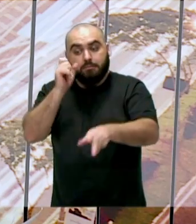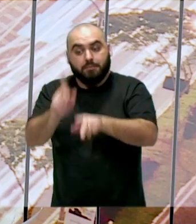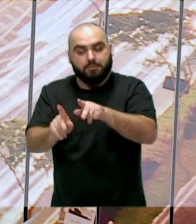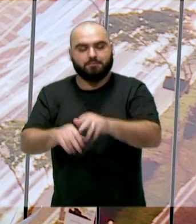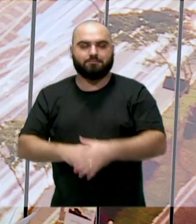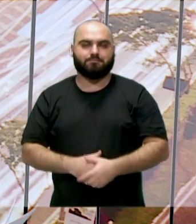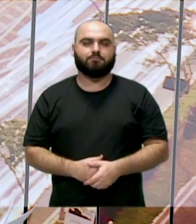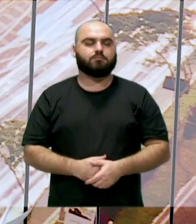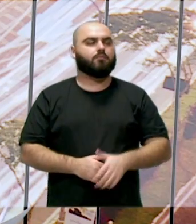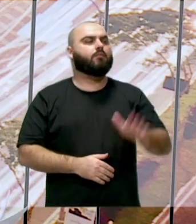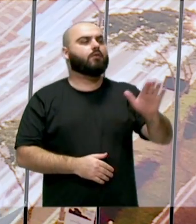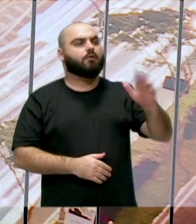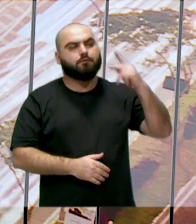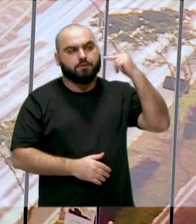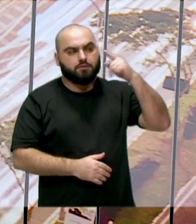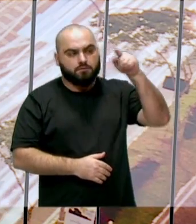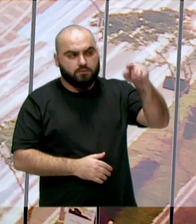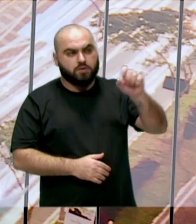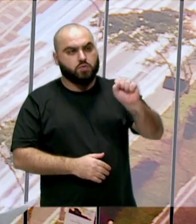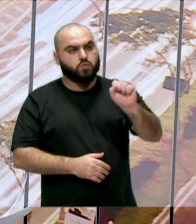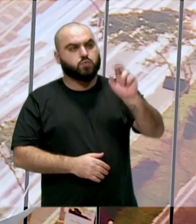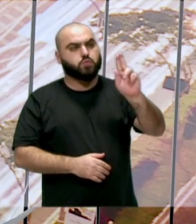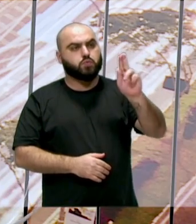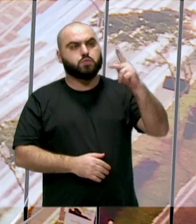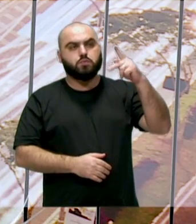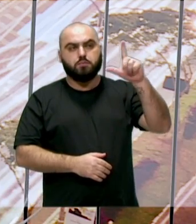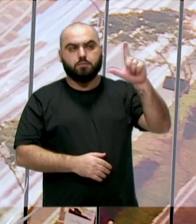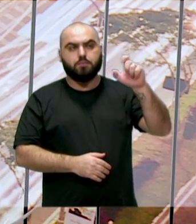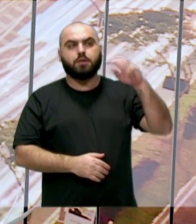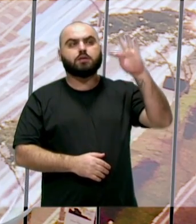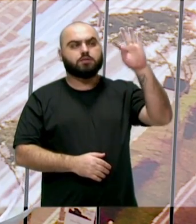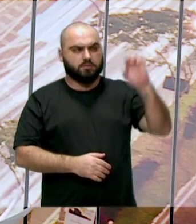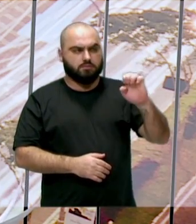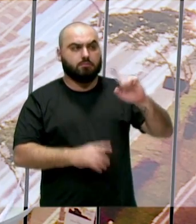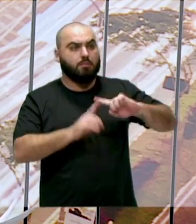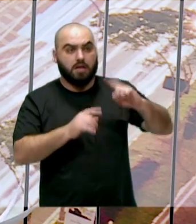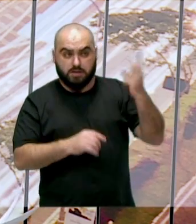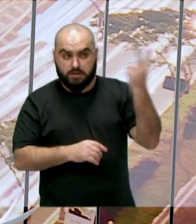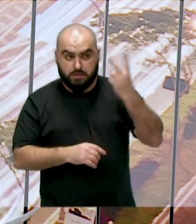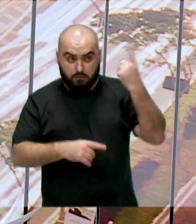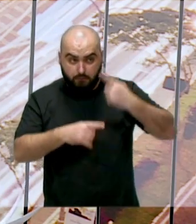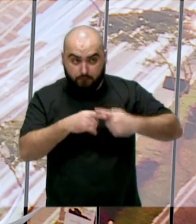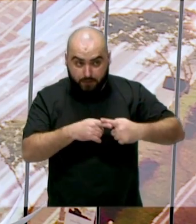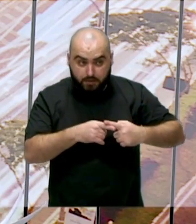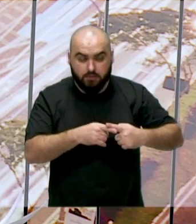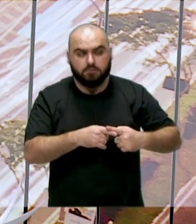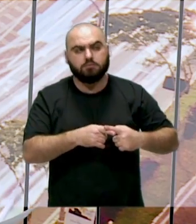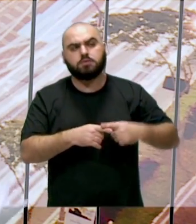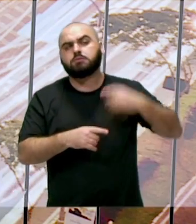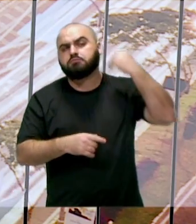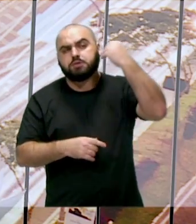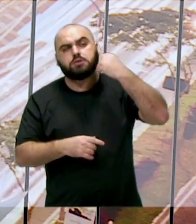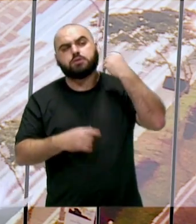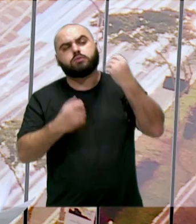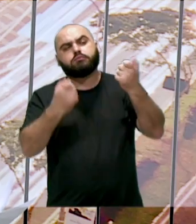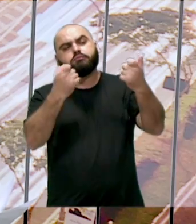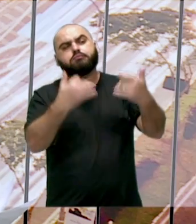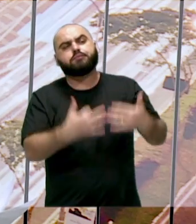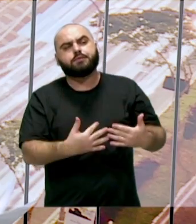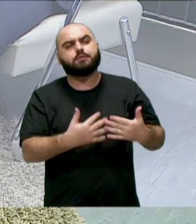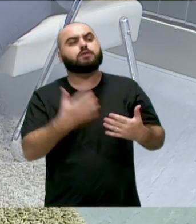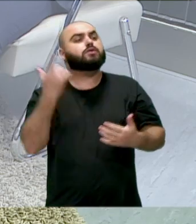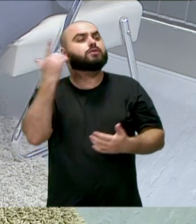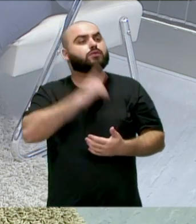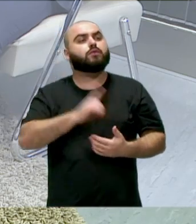suplente, né, da cadeira, mas é a segunda oportunidade já. Como que está sendo essa experiência de novamente estar aqui